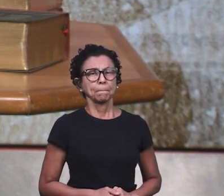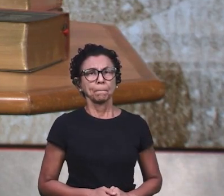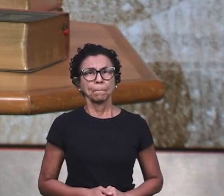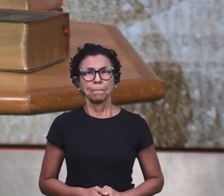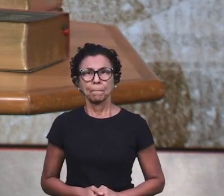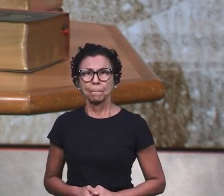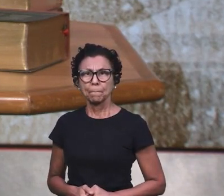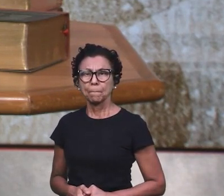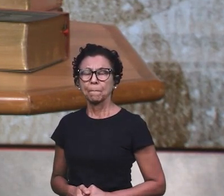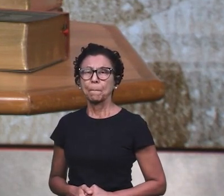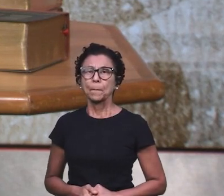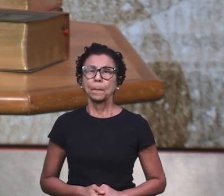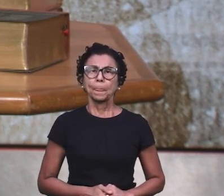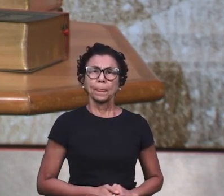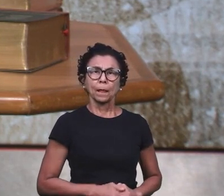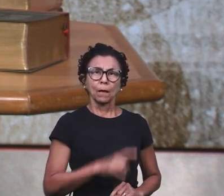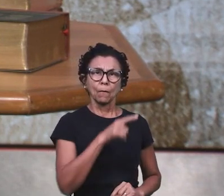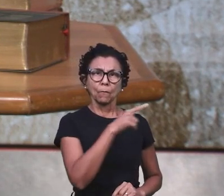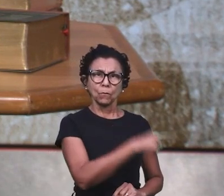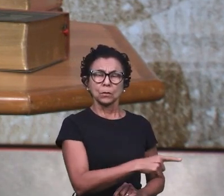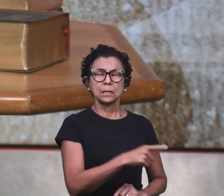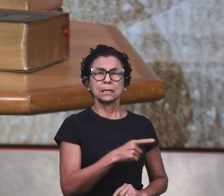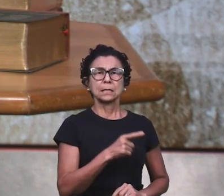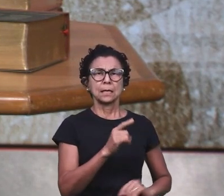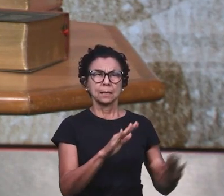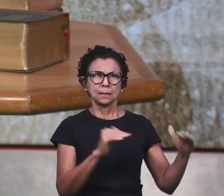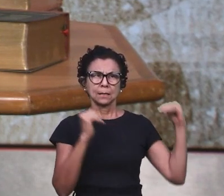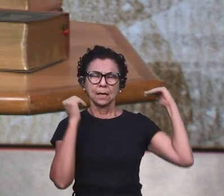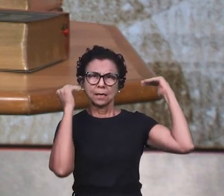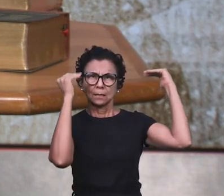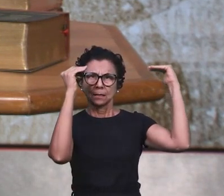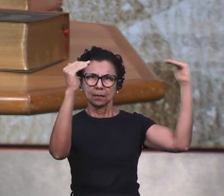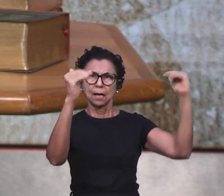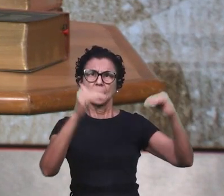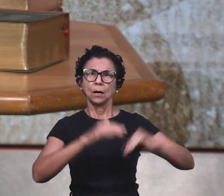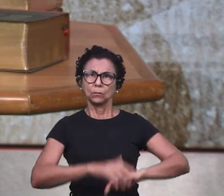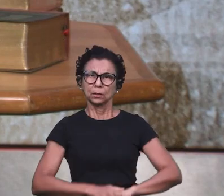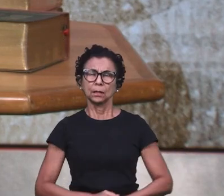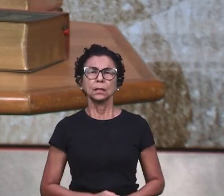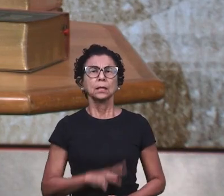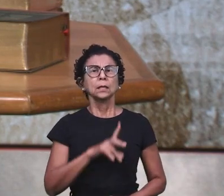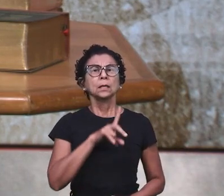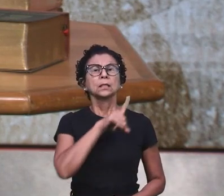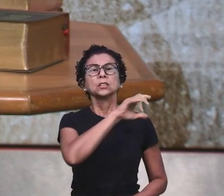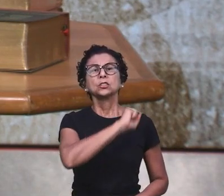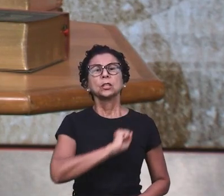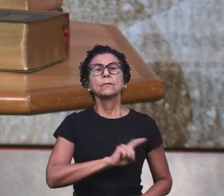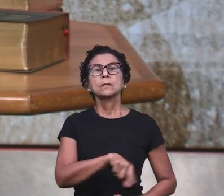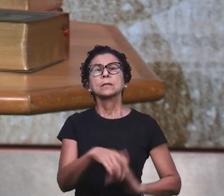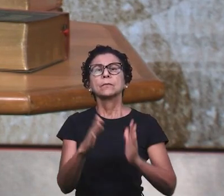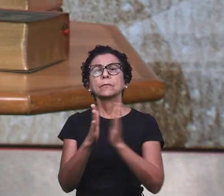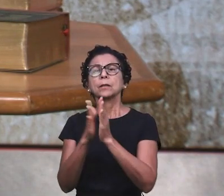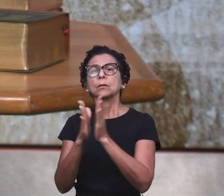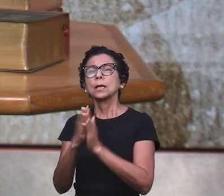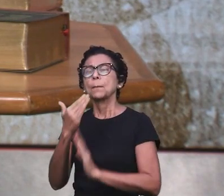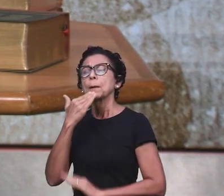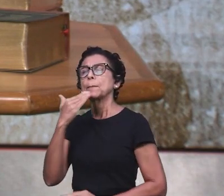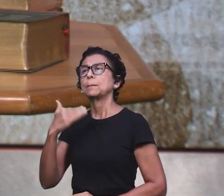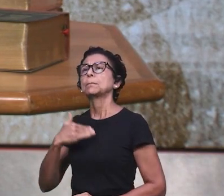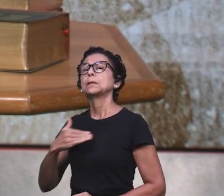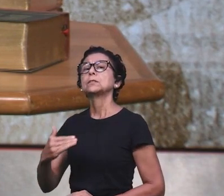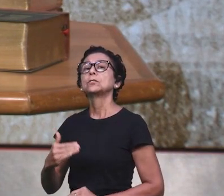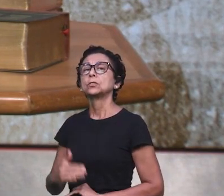e pelos teus servos e por teu povo, para tirar as rãs de ti e das suas casas, de sorte